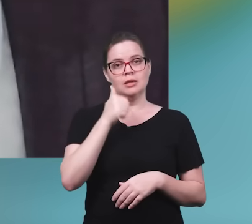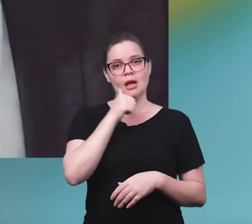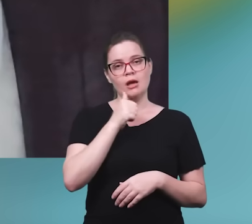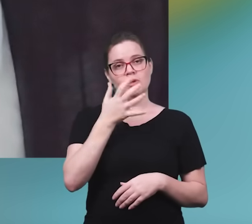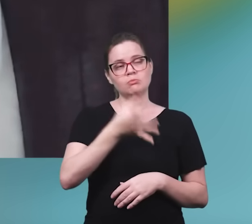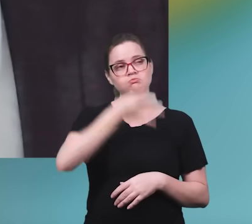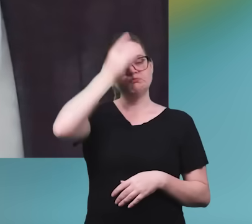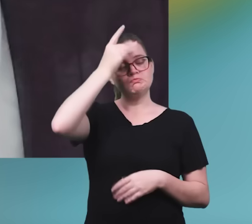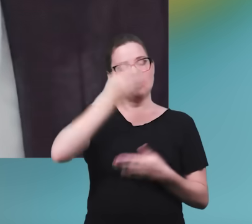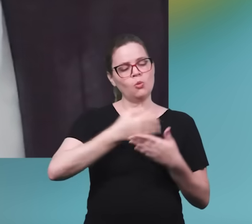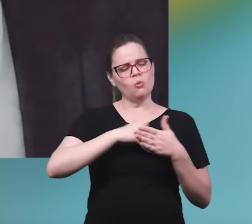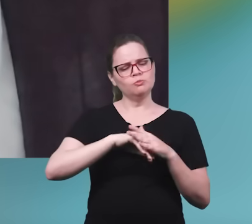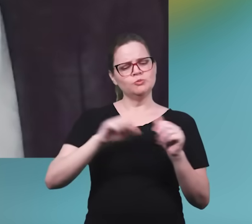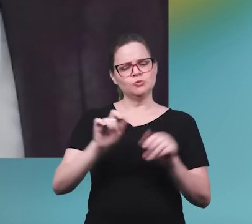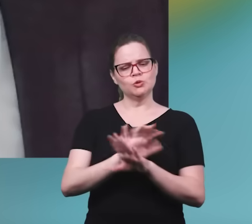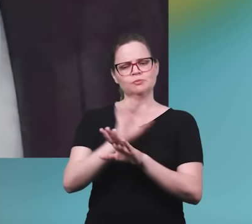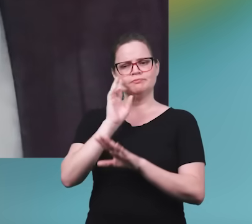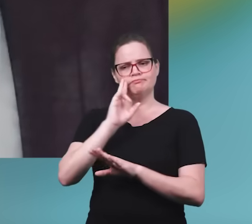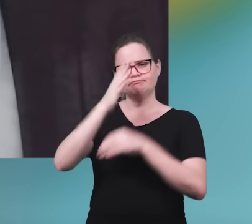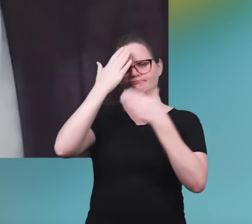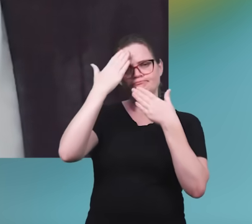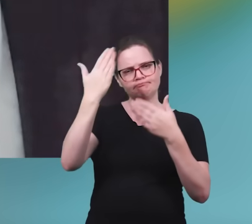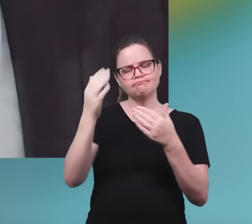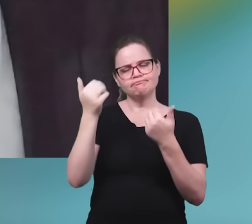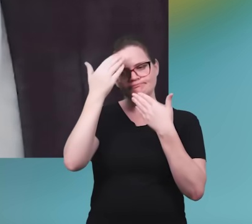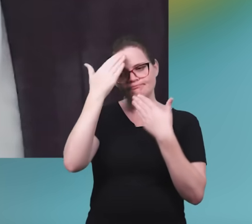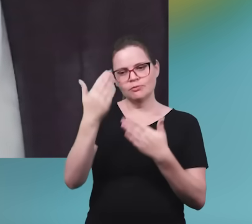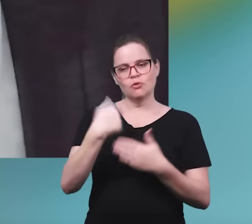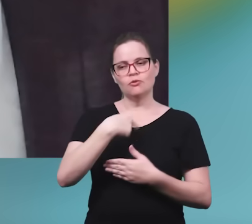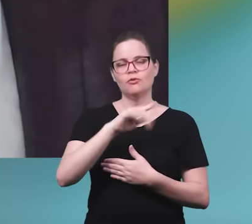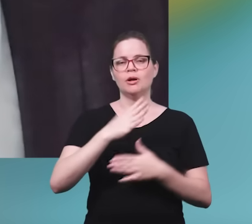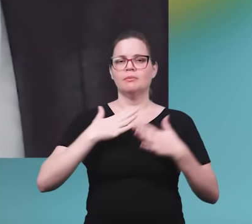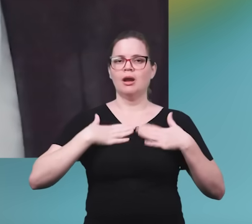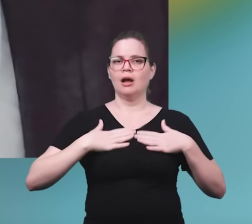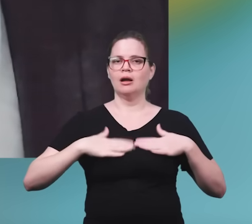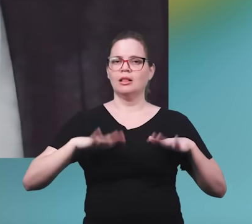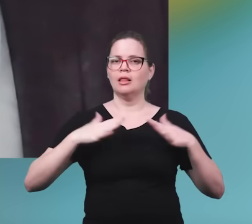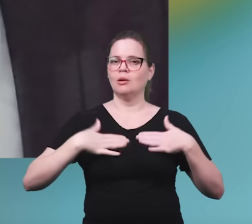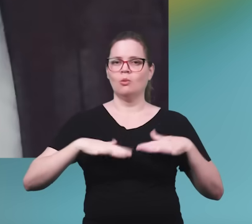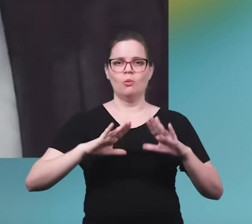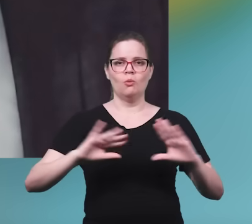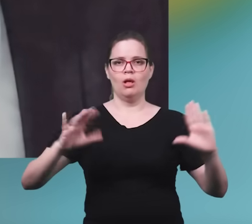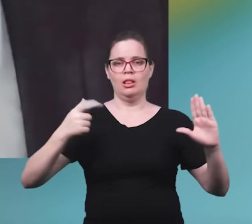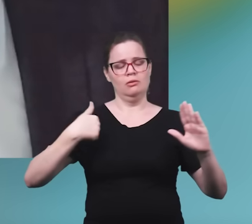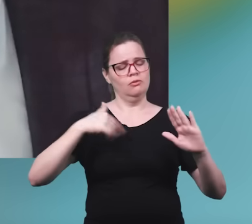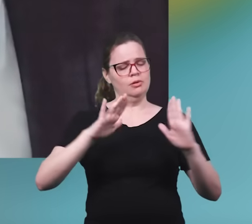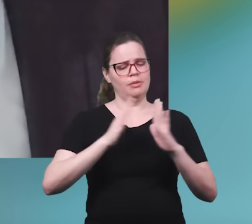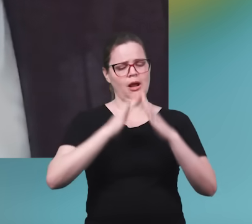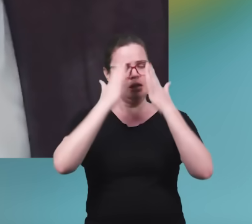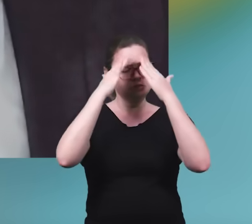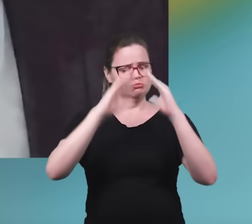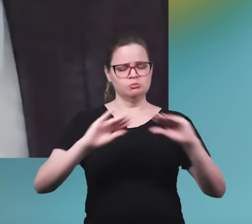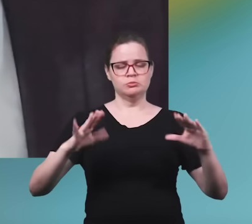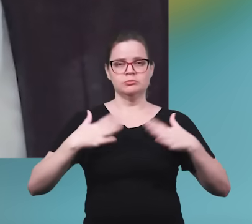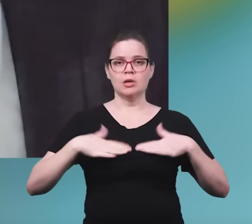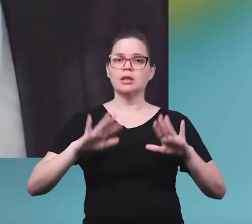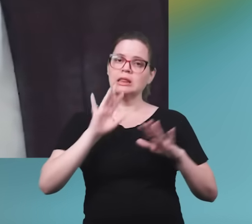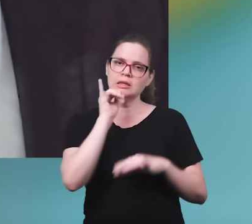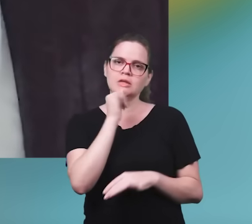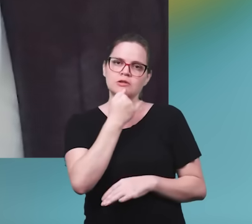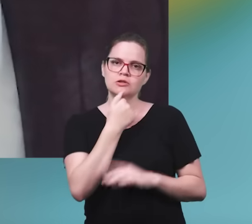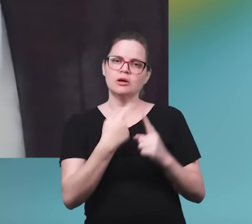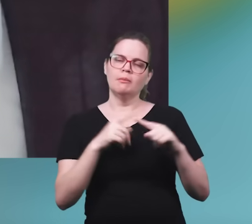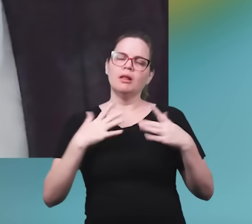glorificou o Senhor, glorificou, agradeceu, foi para casa tranquila, apesar de entristecida pelo